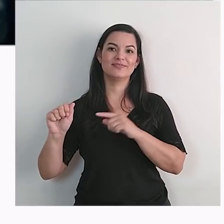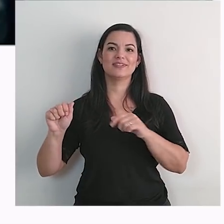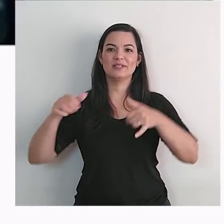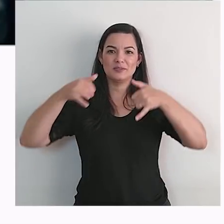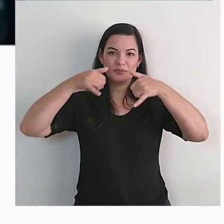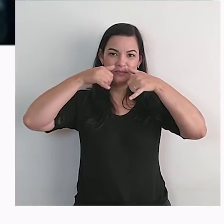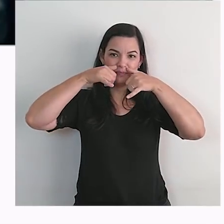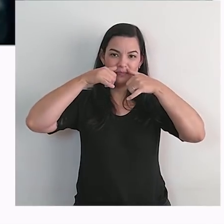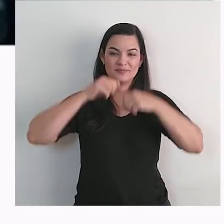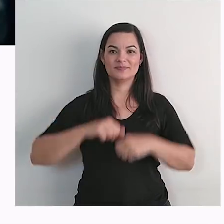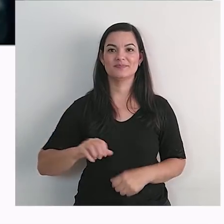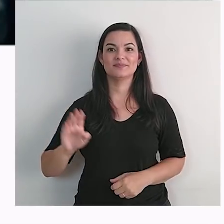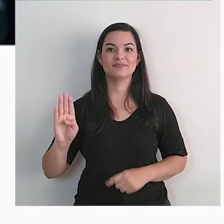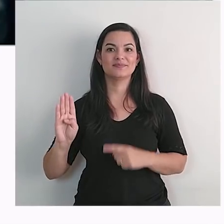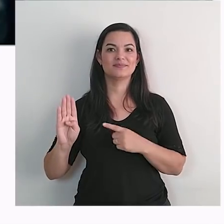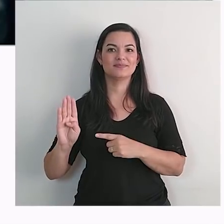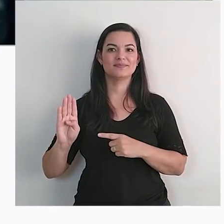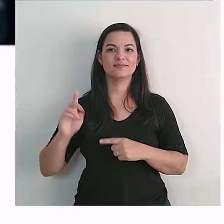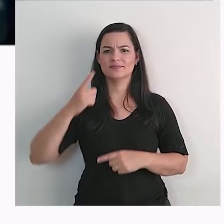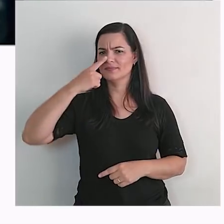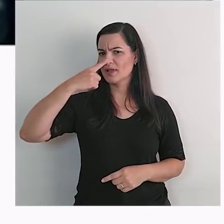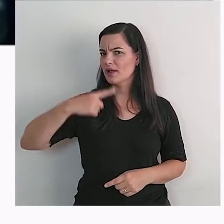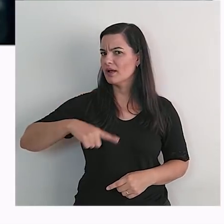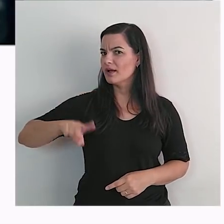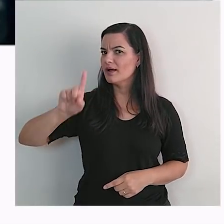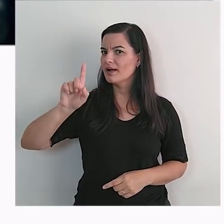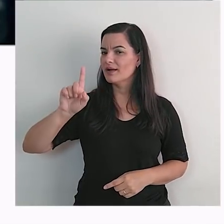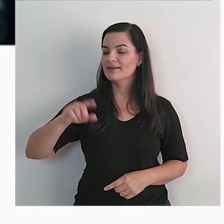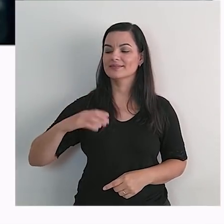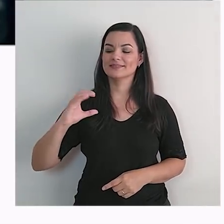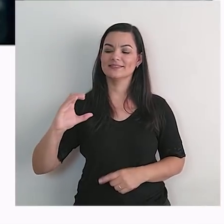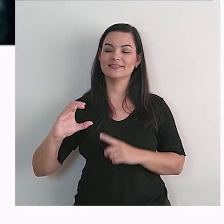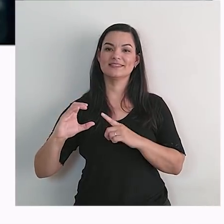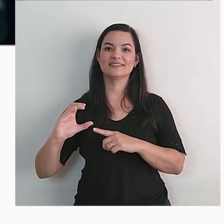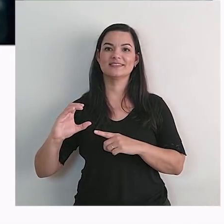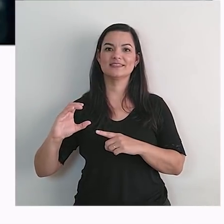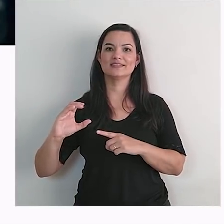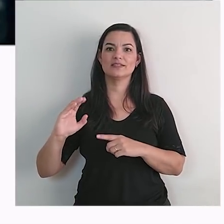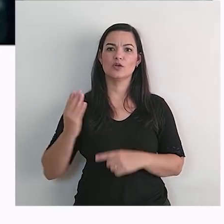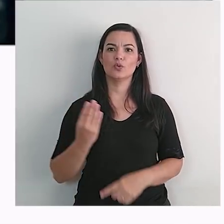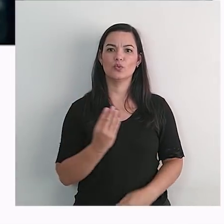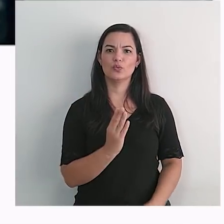besouro. Alternativa B, elefante. Alternativa C,